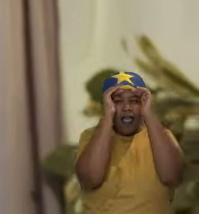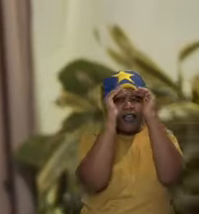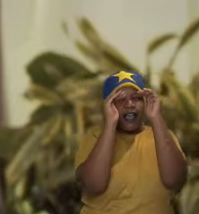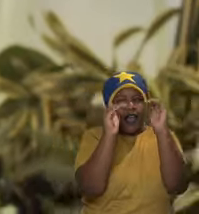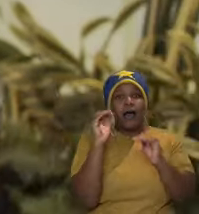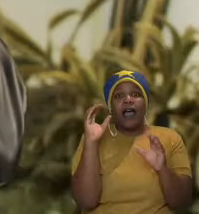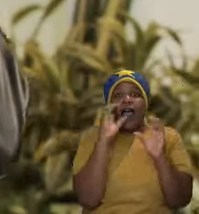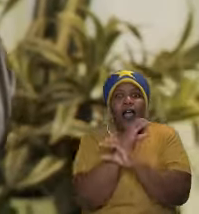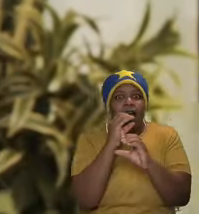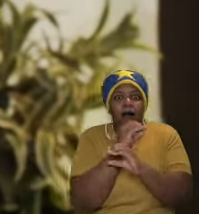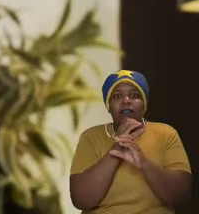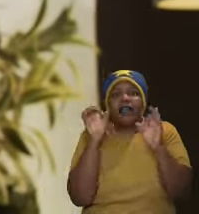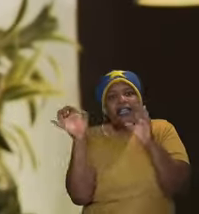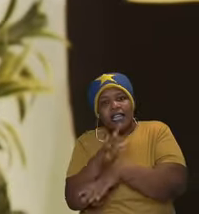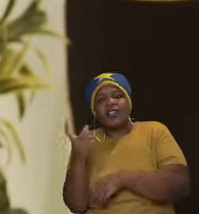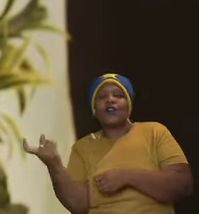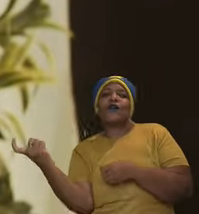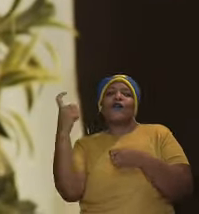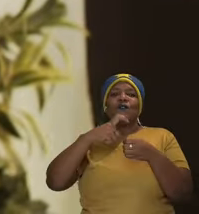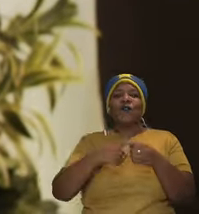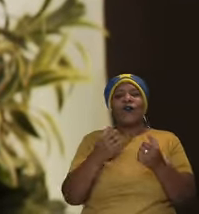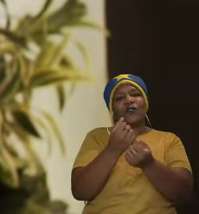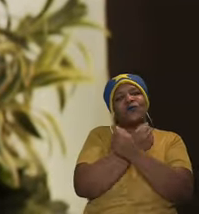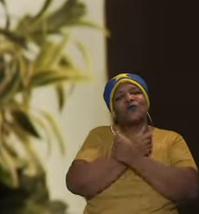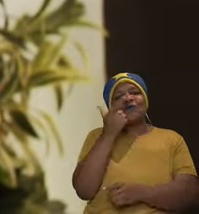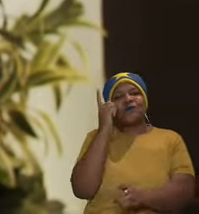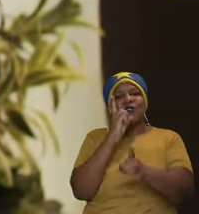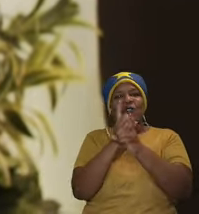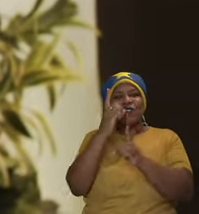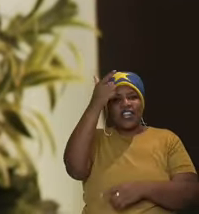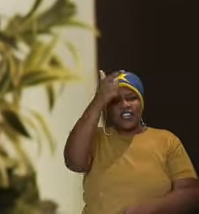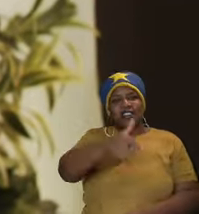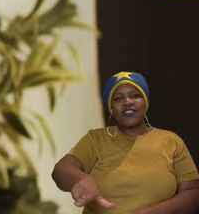mais breve possível, estar se reencontrando aí pela estrada, né?